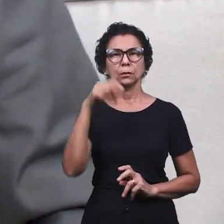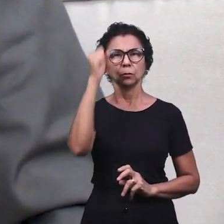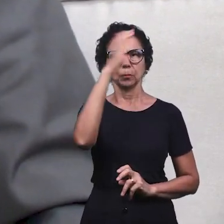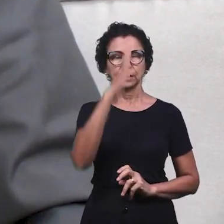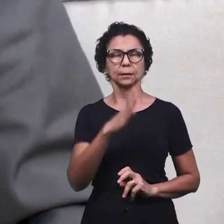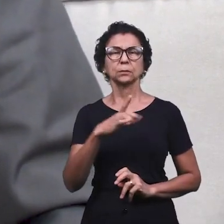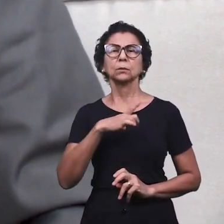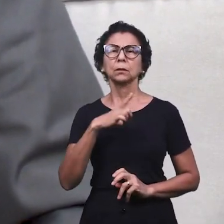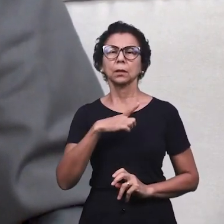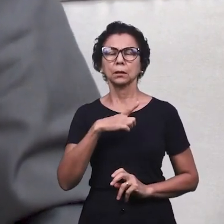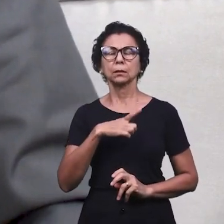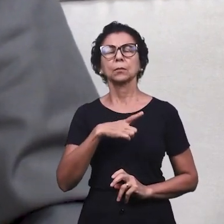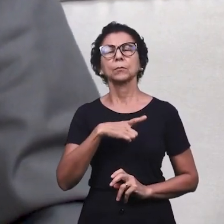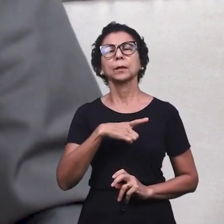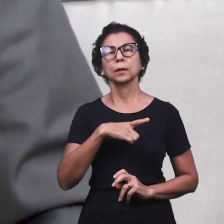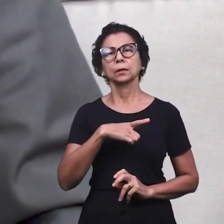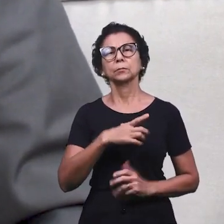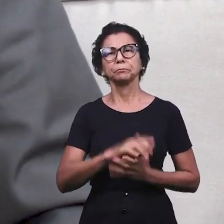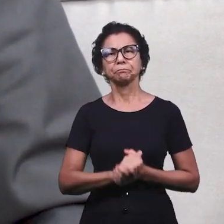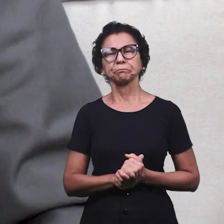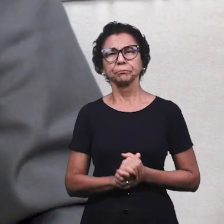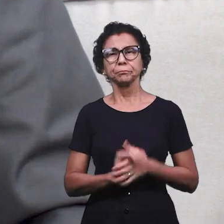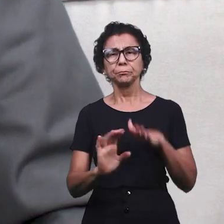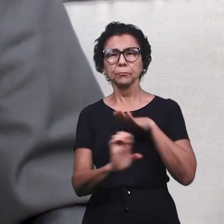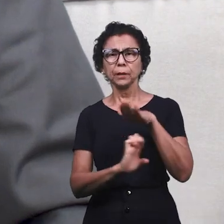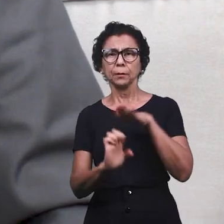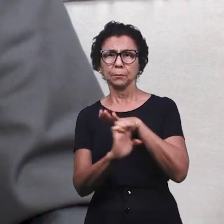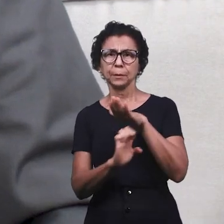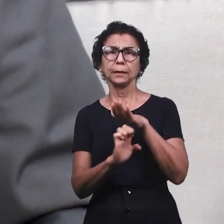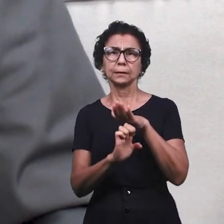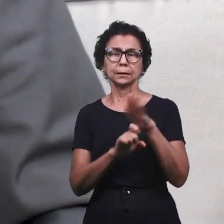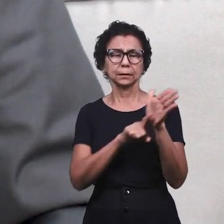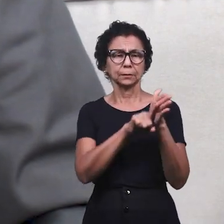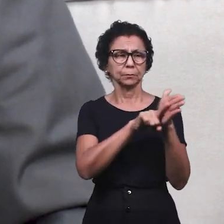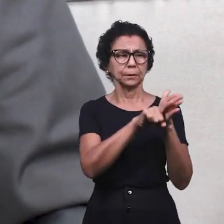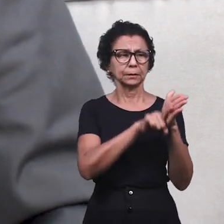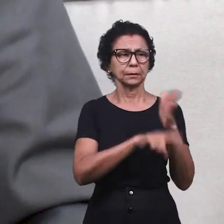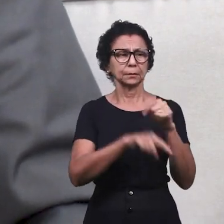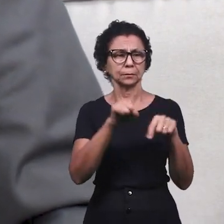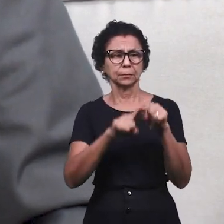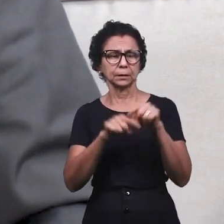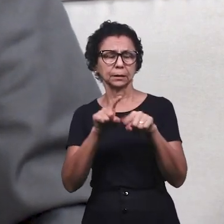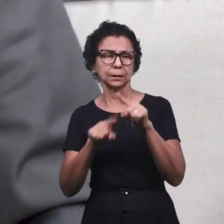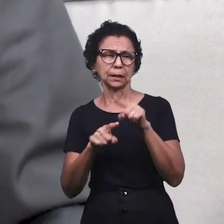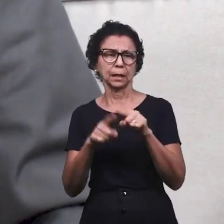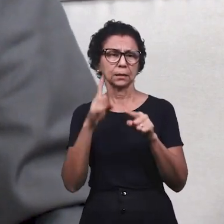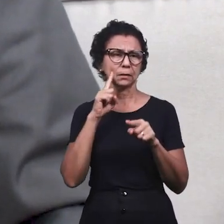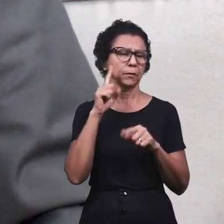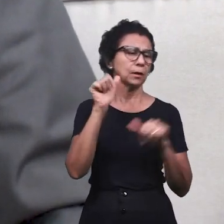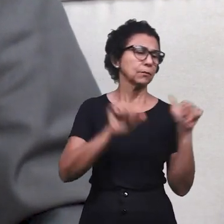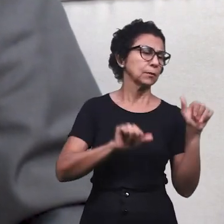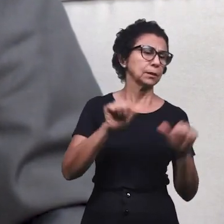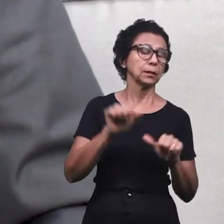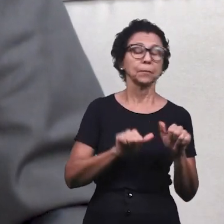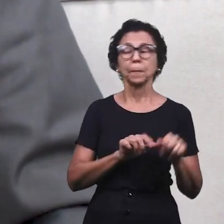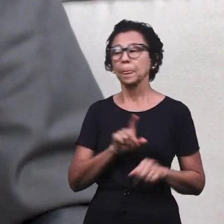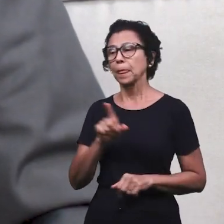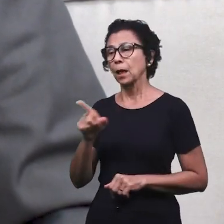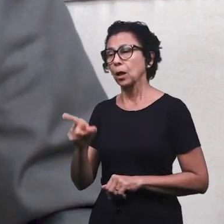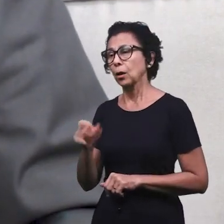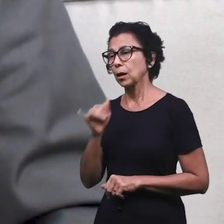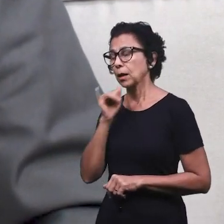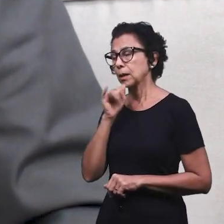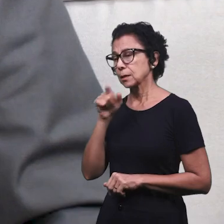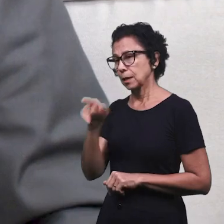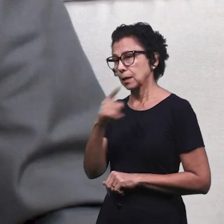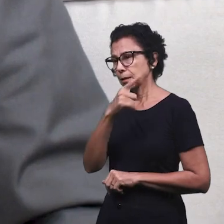que fazem esse serviço, que averiguam e te certificam. Fala assim, olha, essa fábrica que você prospectou, que